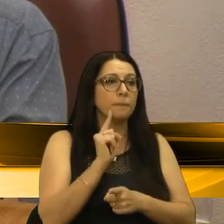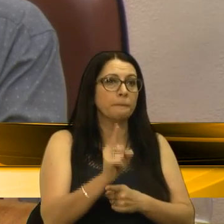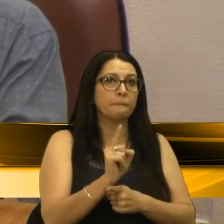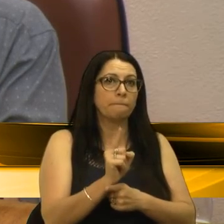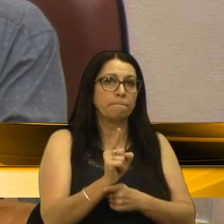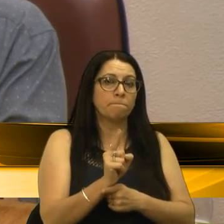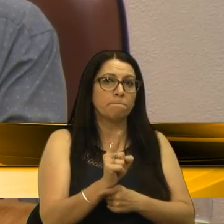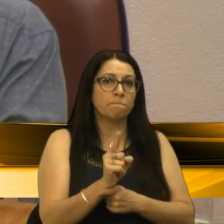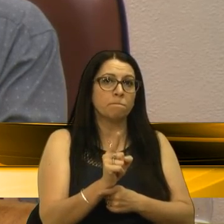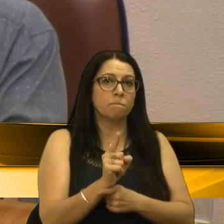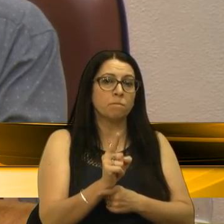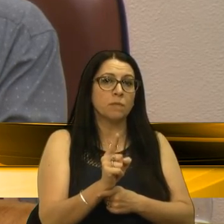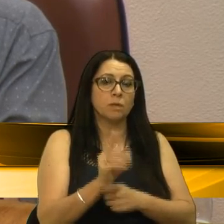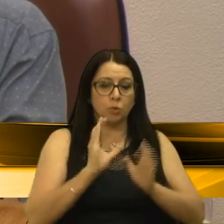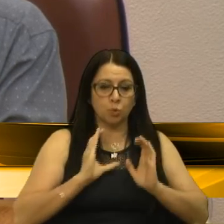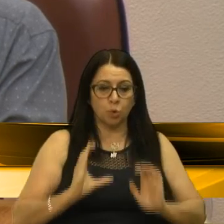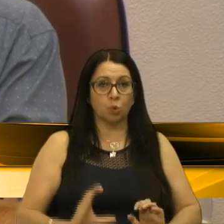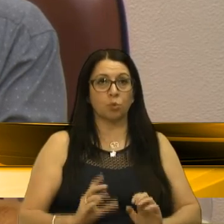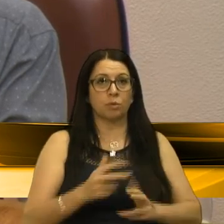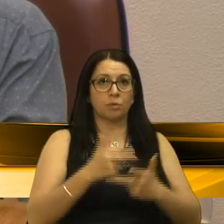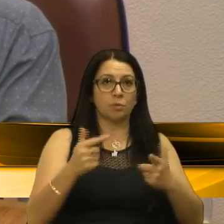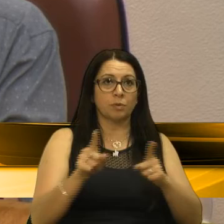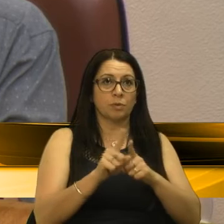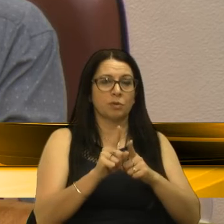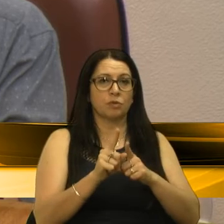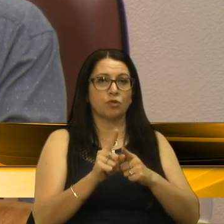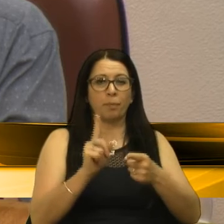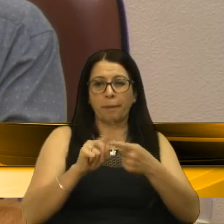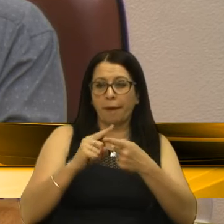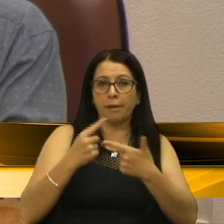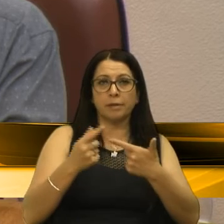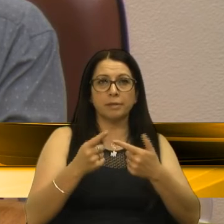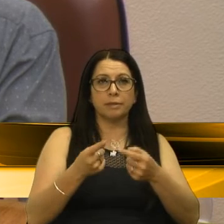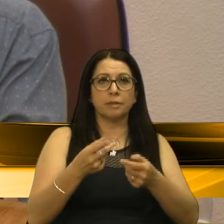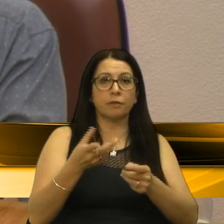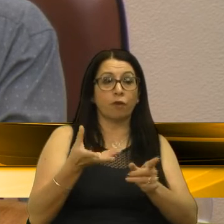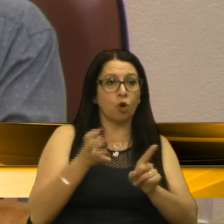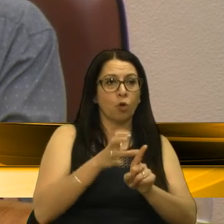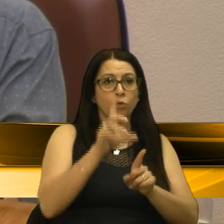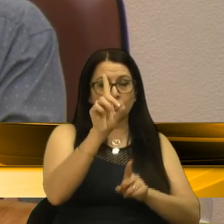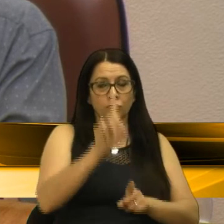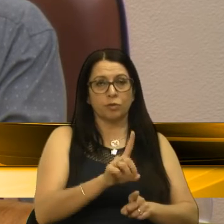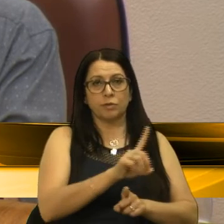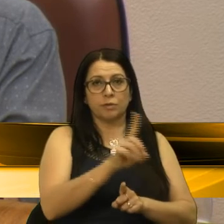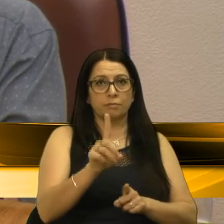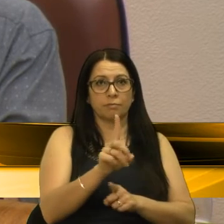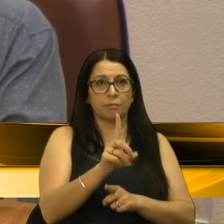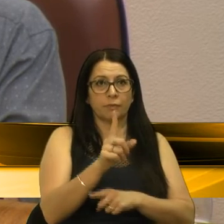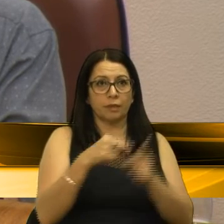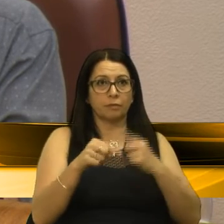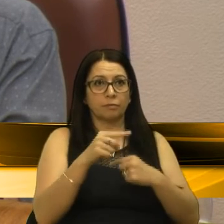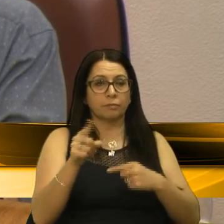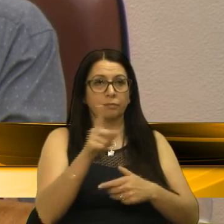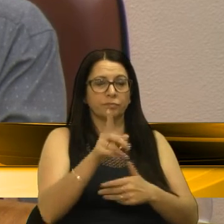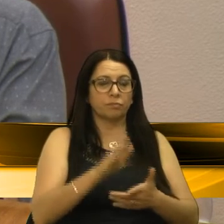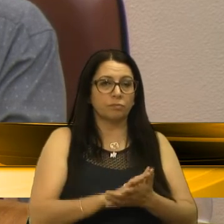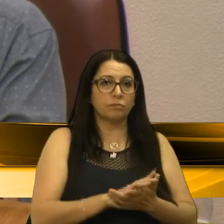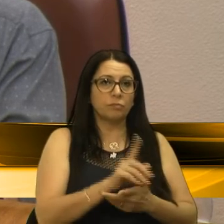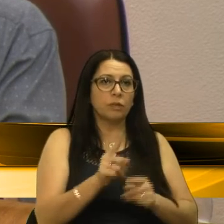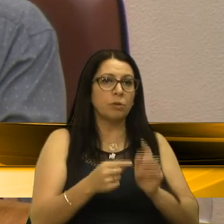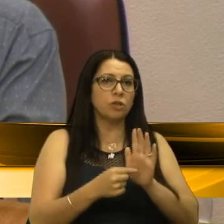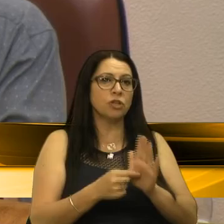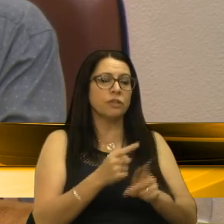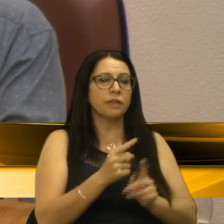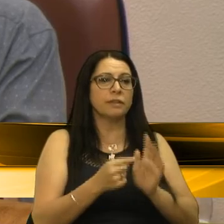dos condutas e situações de ameaça ou violação desses direitos, não torna a União interessada em toda e